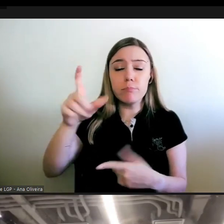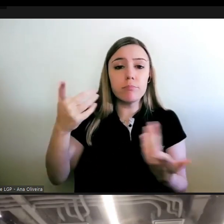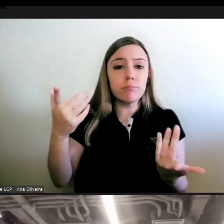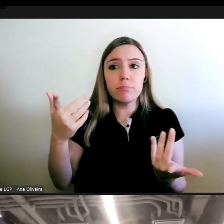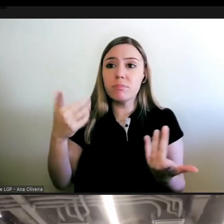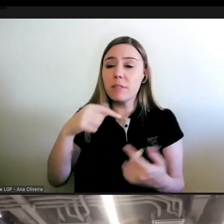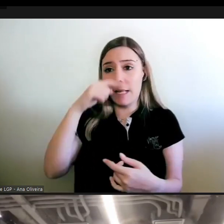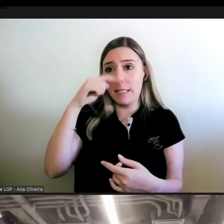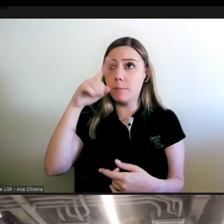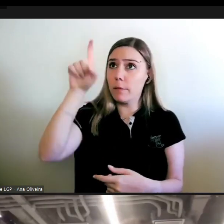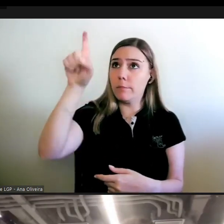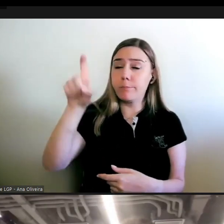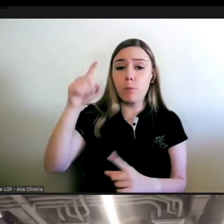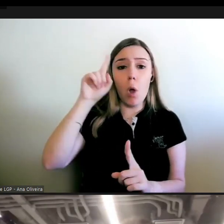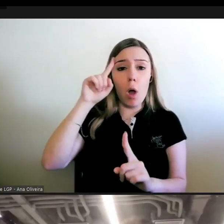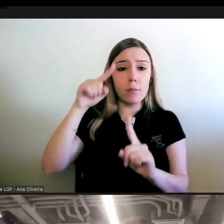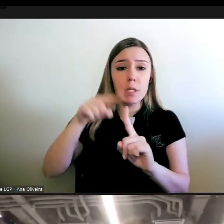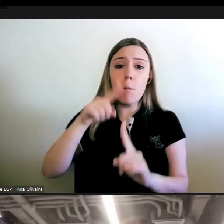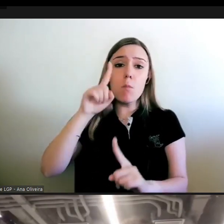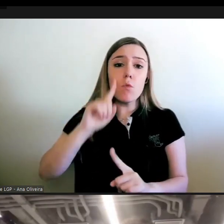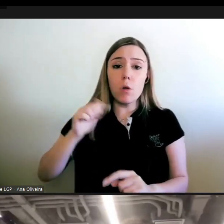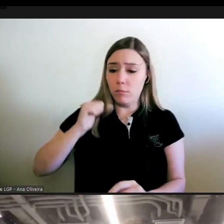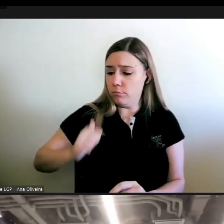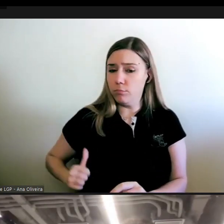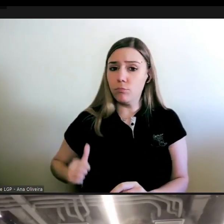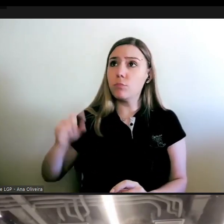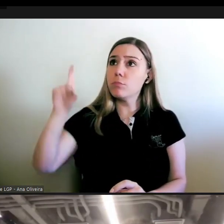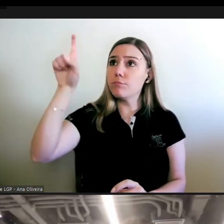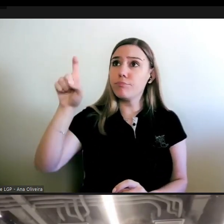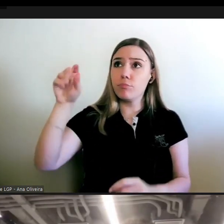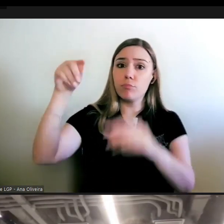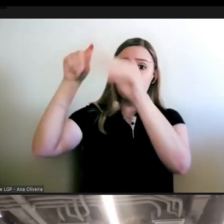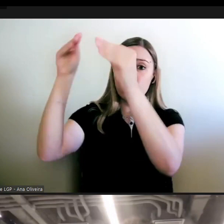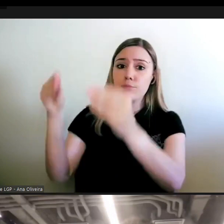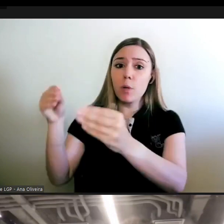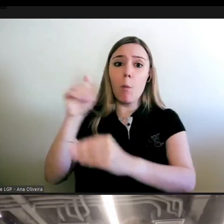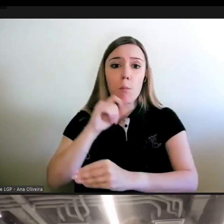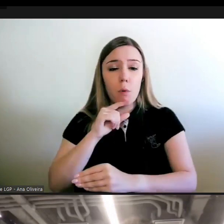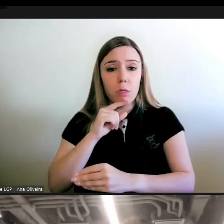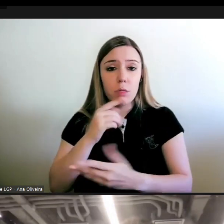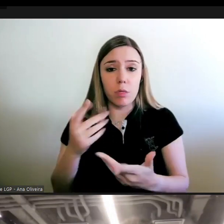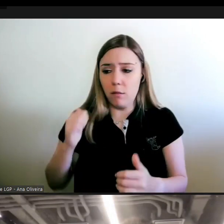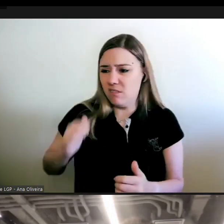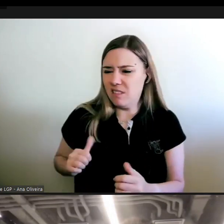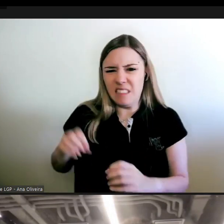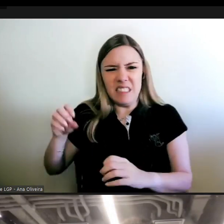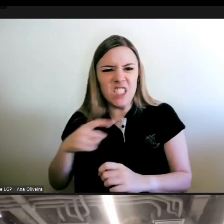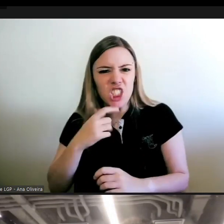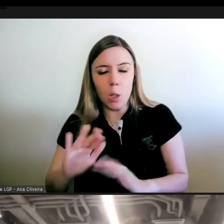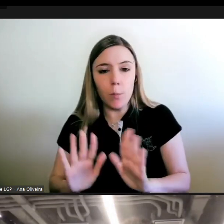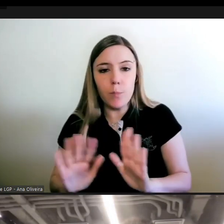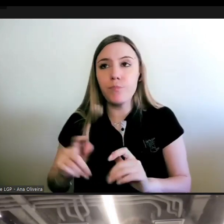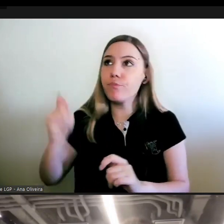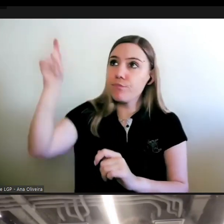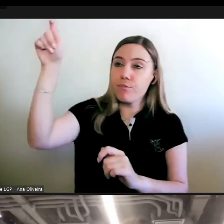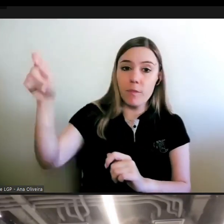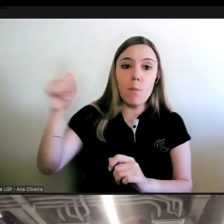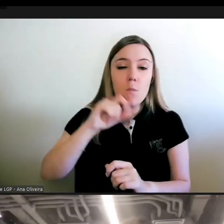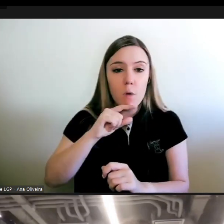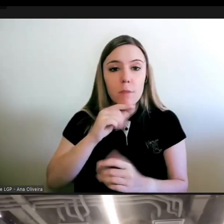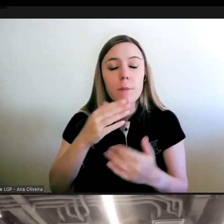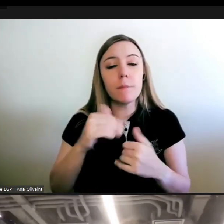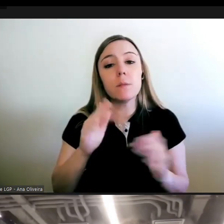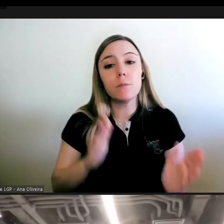para a mulher colocar a mala, para não ter que colocar a mala no chão. Por outro lado, quando se fala das famílias, está-se